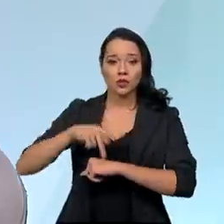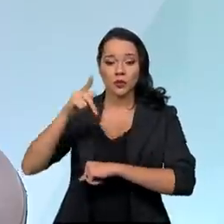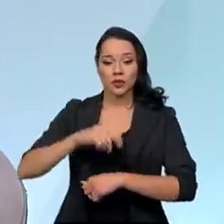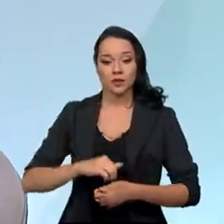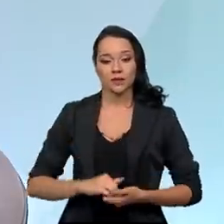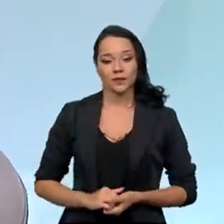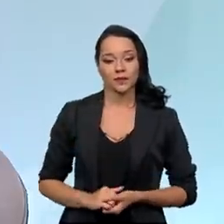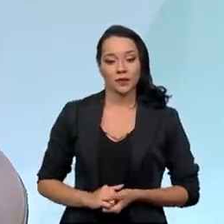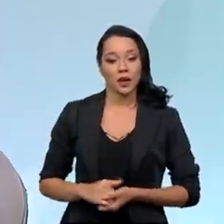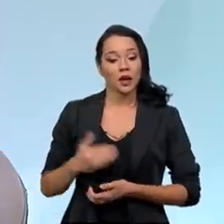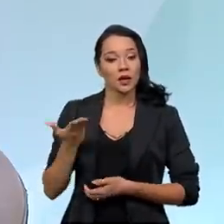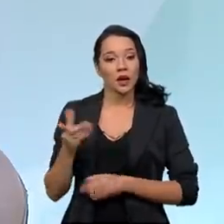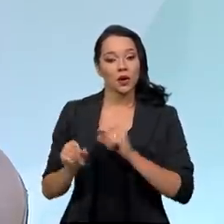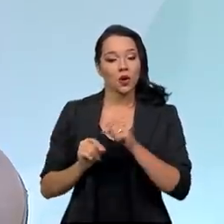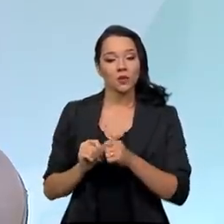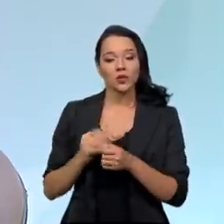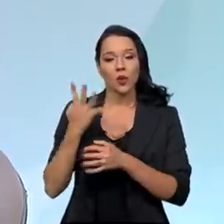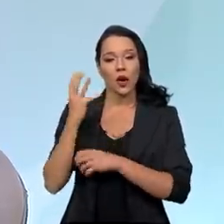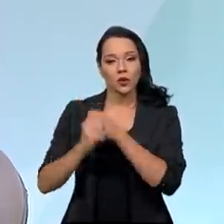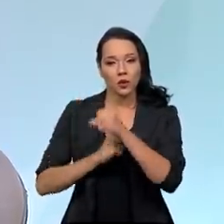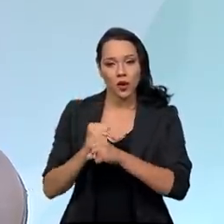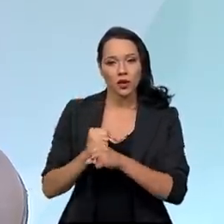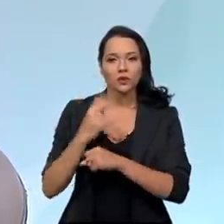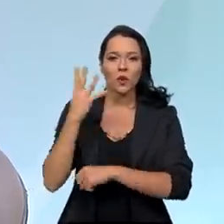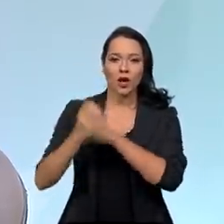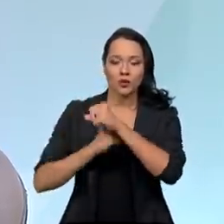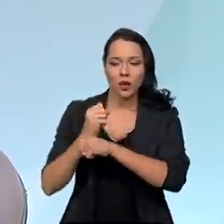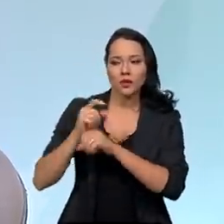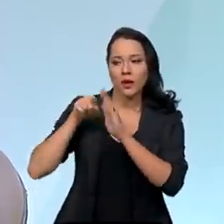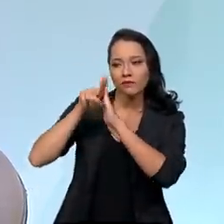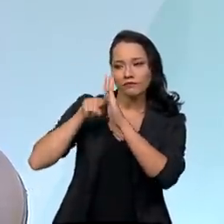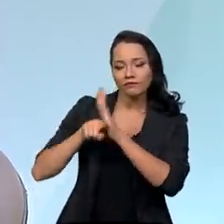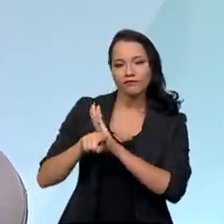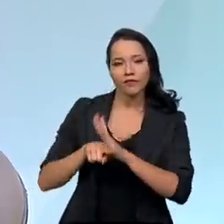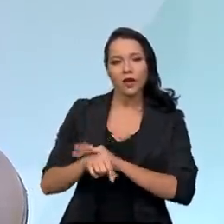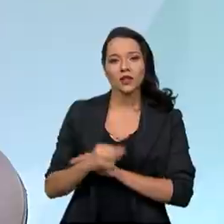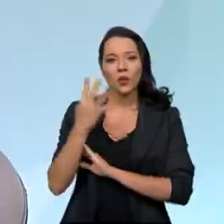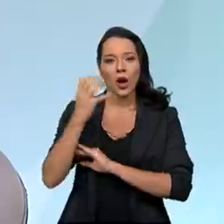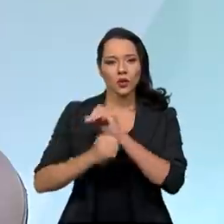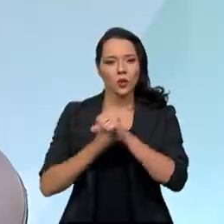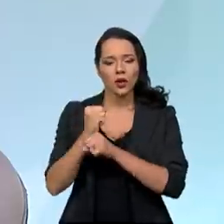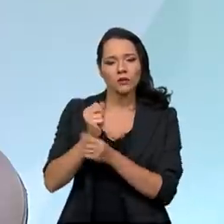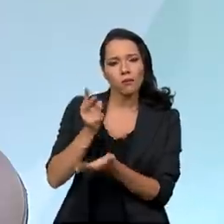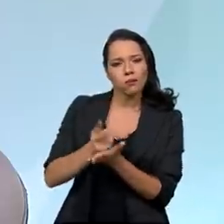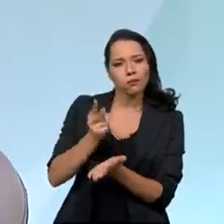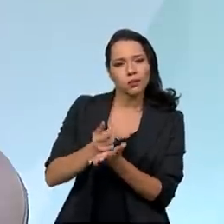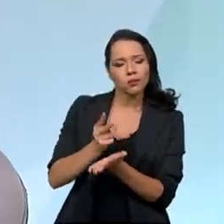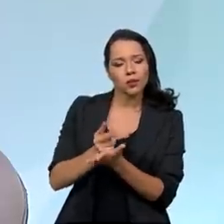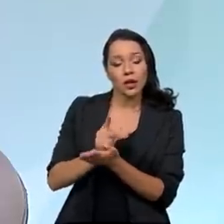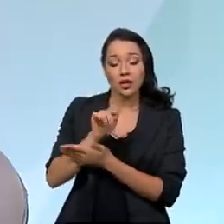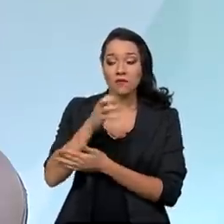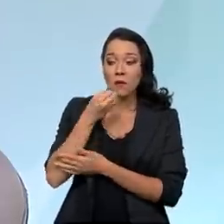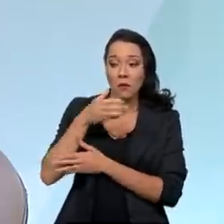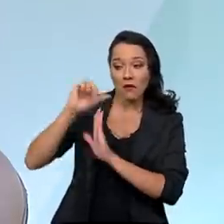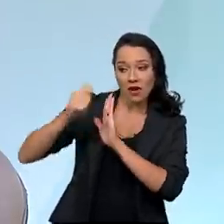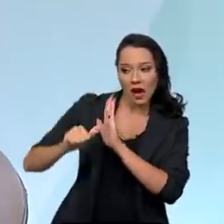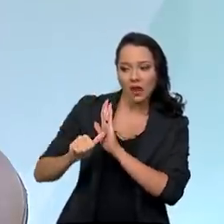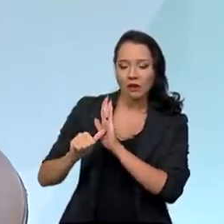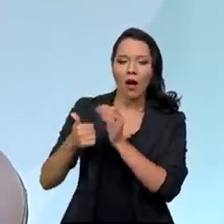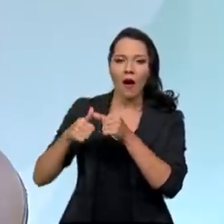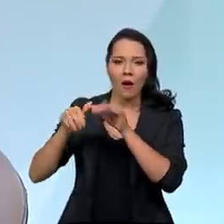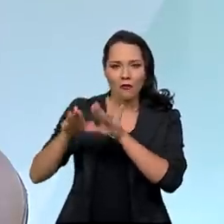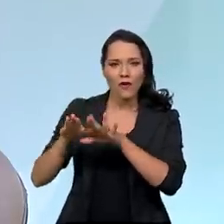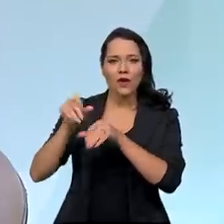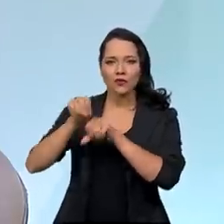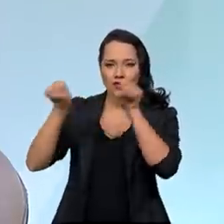pós-graduação. E ela se dá de 4 em 4 anos. Nós chamamos de quadrienal de permanência. Quem for bem avaliado, permanece